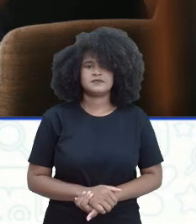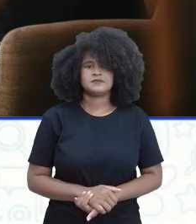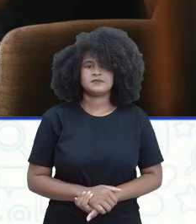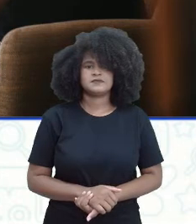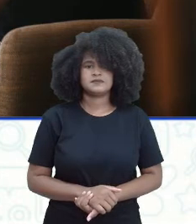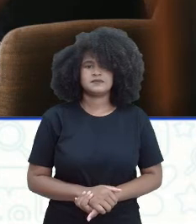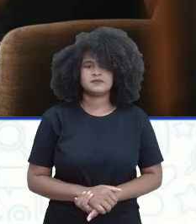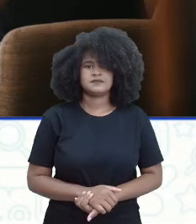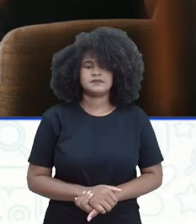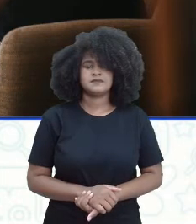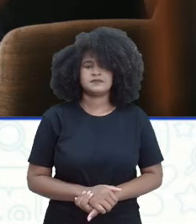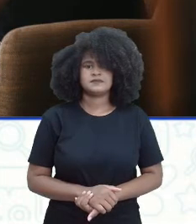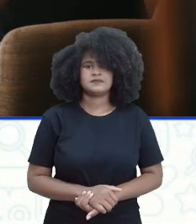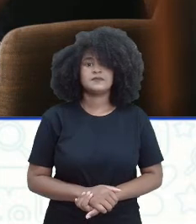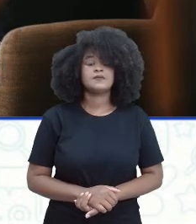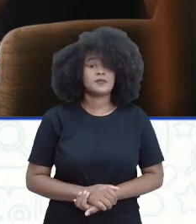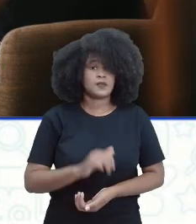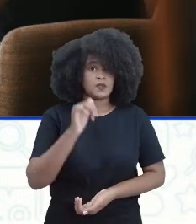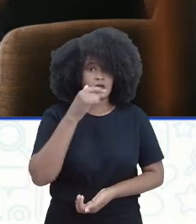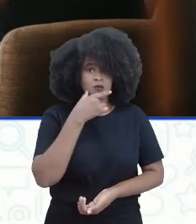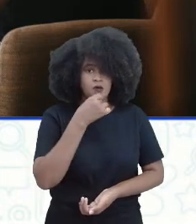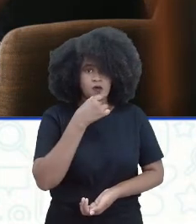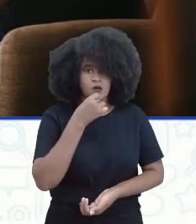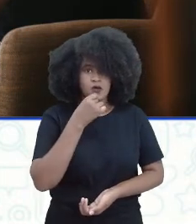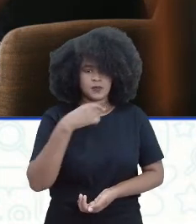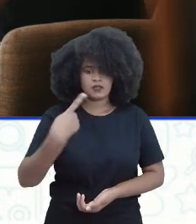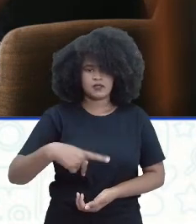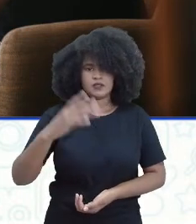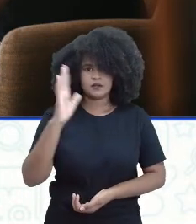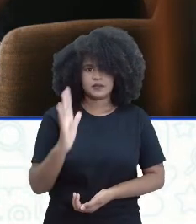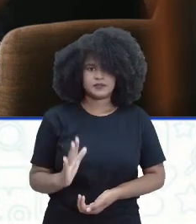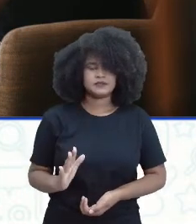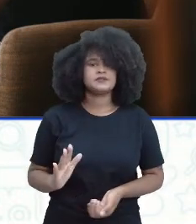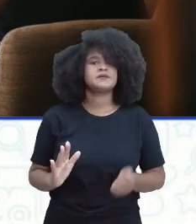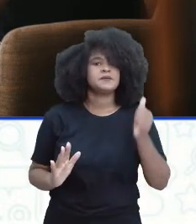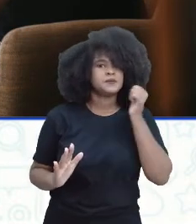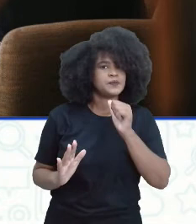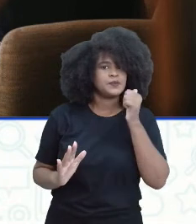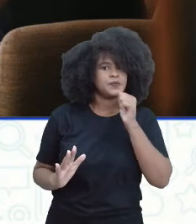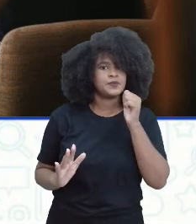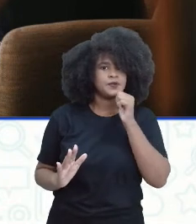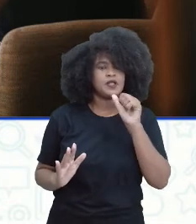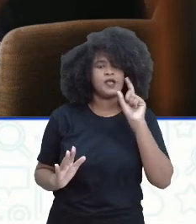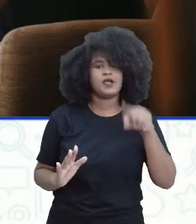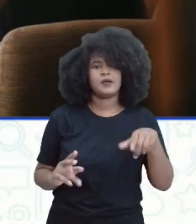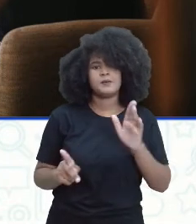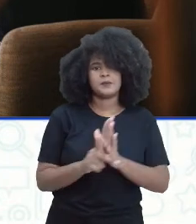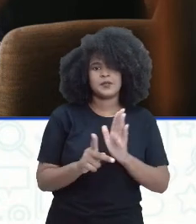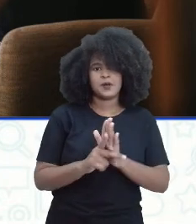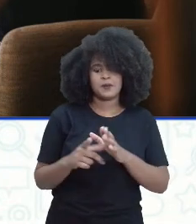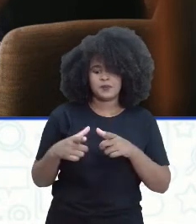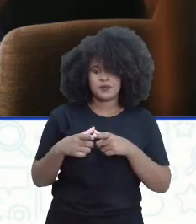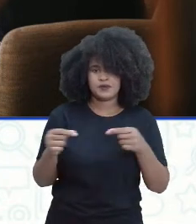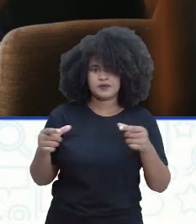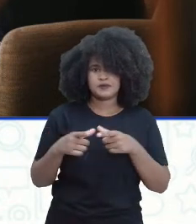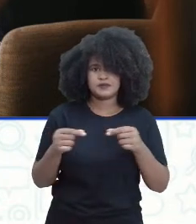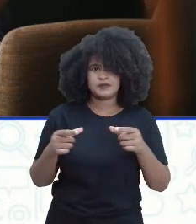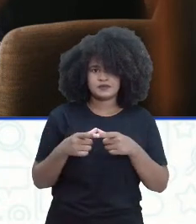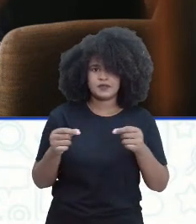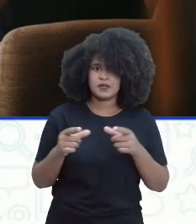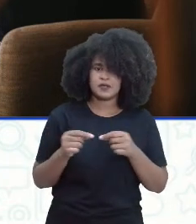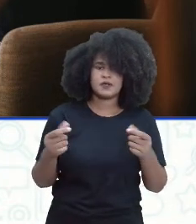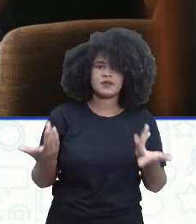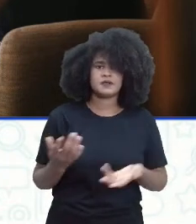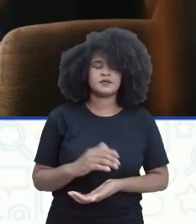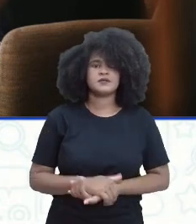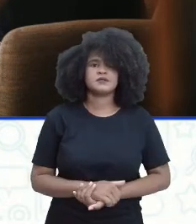rapaz é brasileiro, pessoal, tá? A moça japonesa com essa minha vozinha é que é a gringa aí no caso, ou seja nipônica, seja